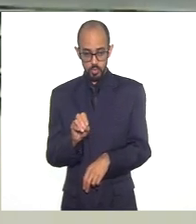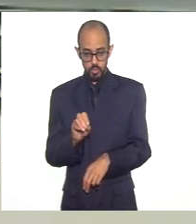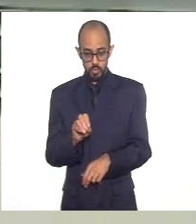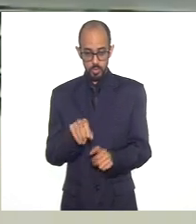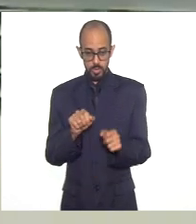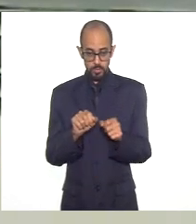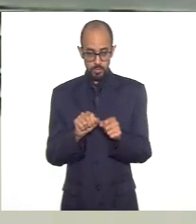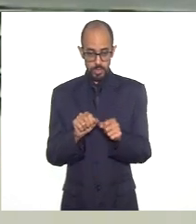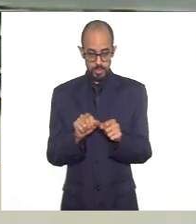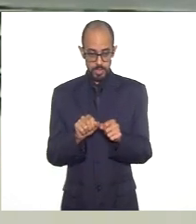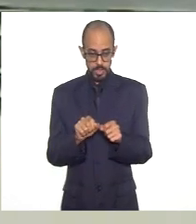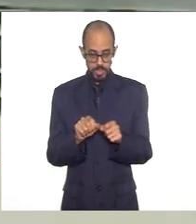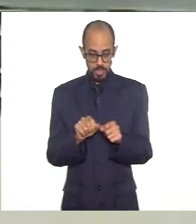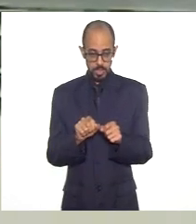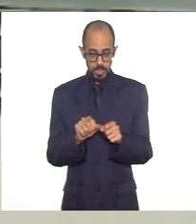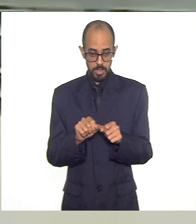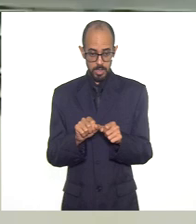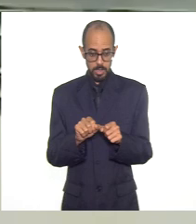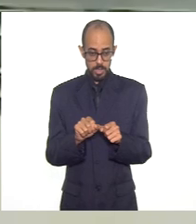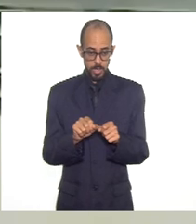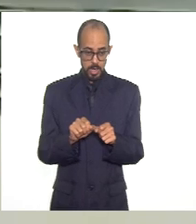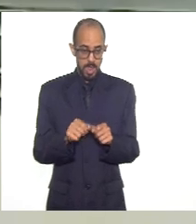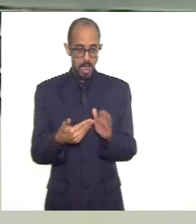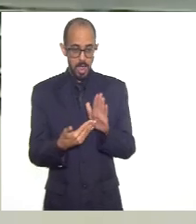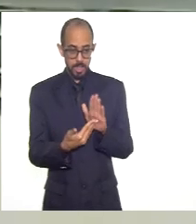na faixa de até